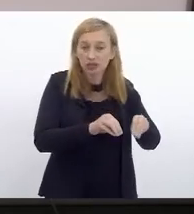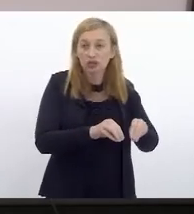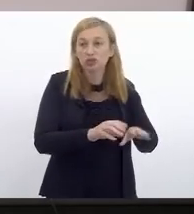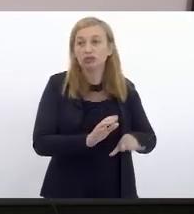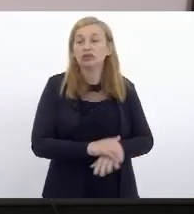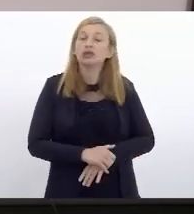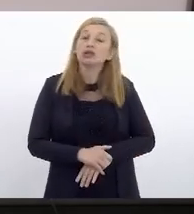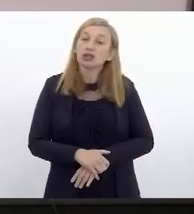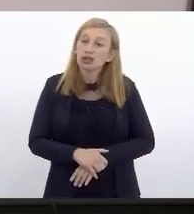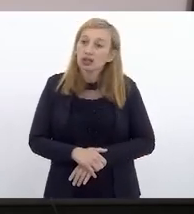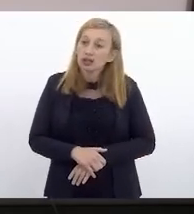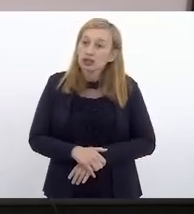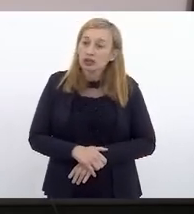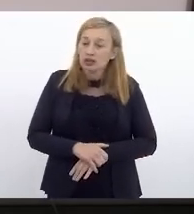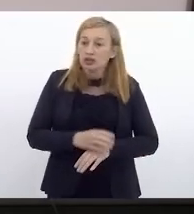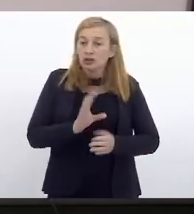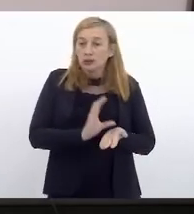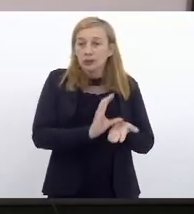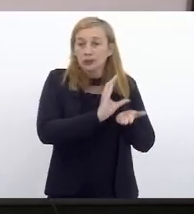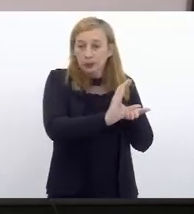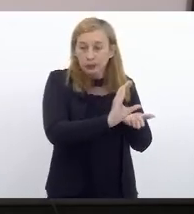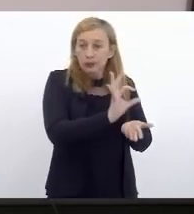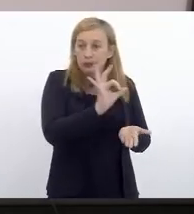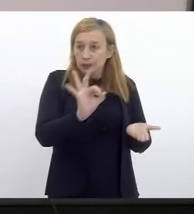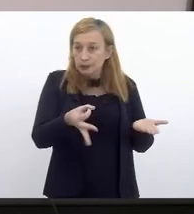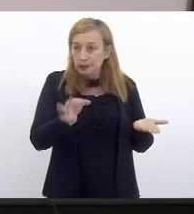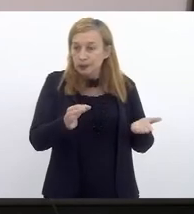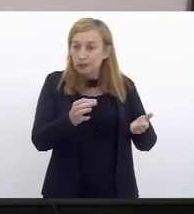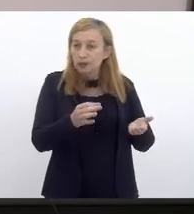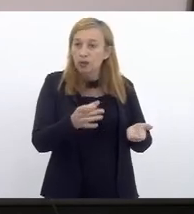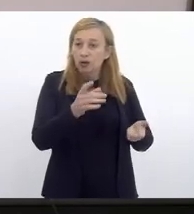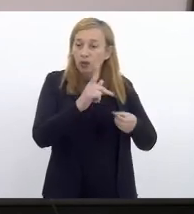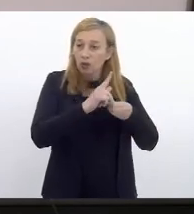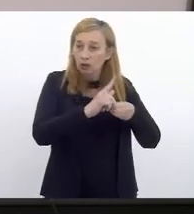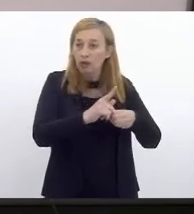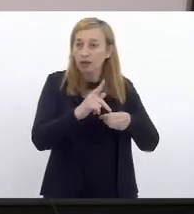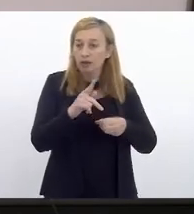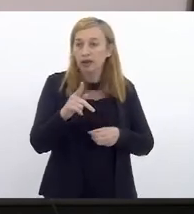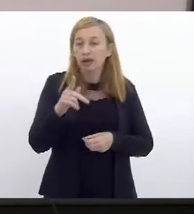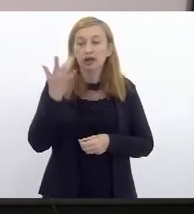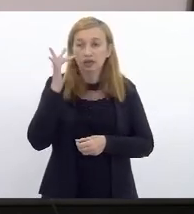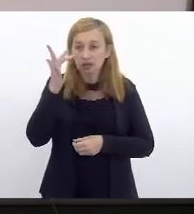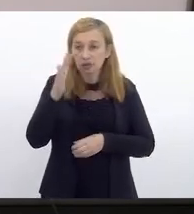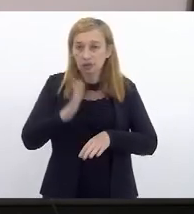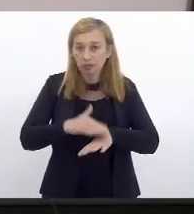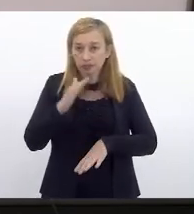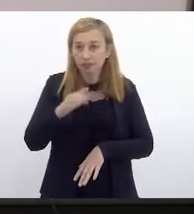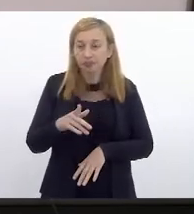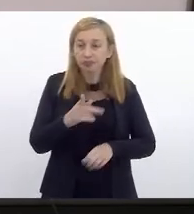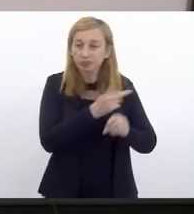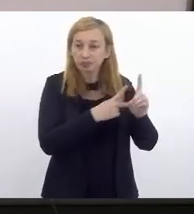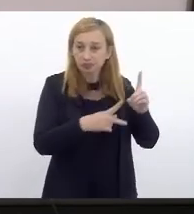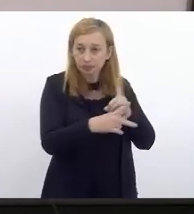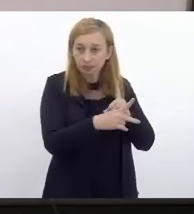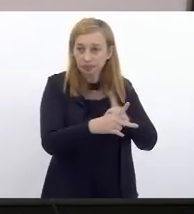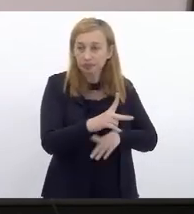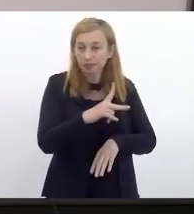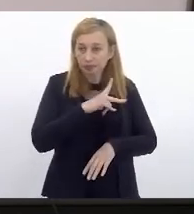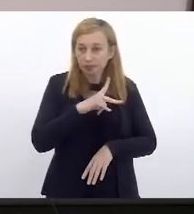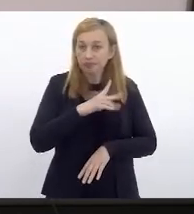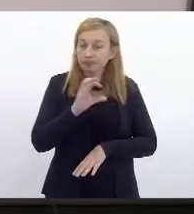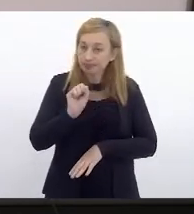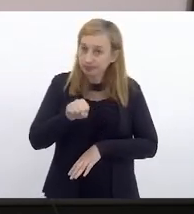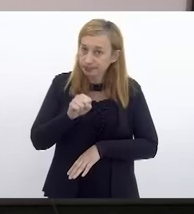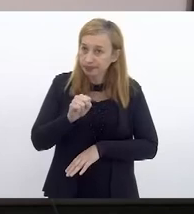suplementado com recursos, evidentemente, de RODPE, mas tesouro. Né? O previdenciário, sim, que é um